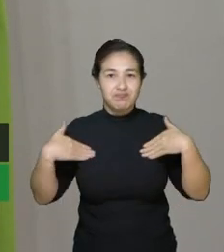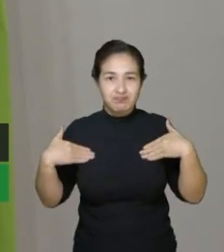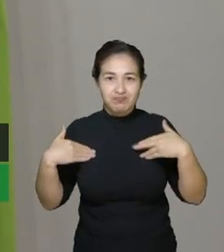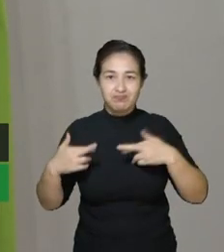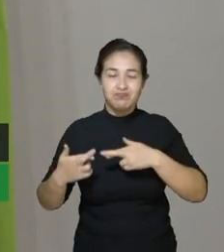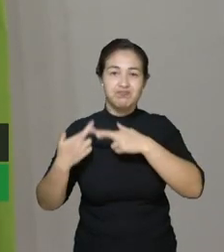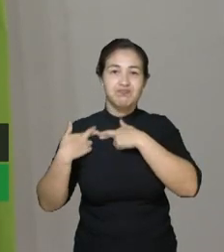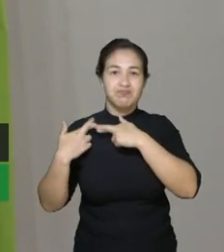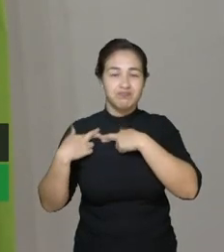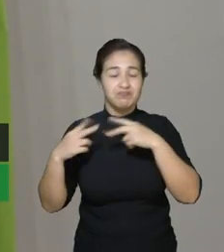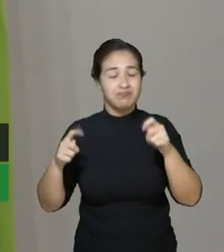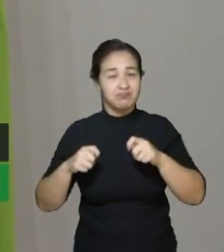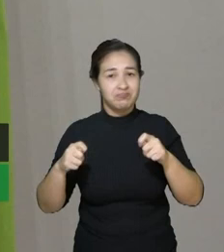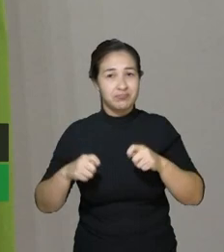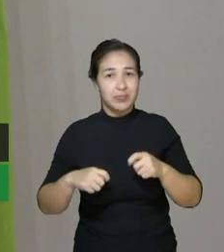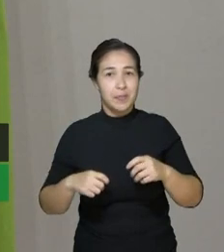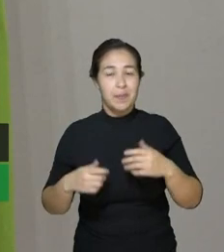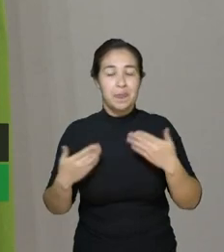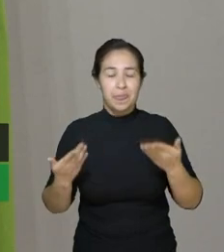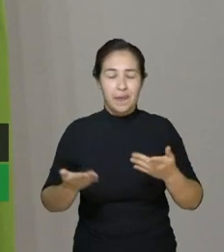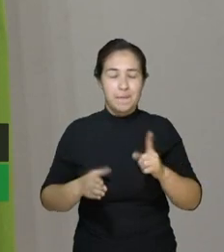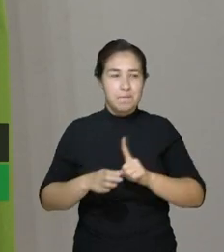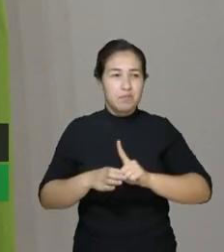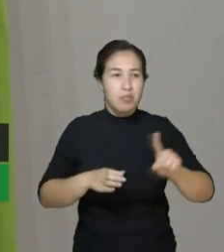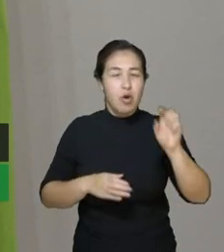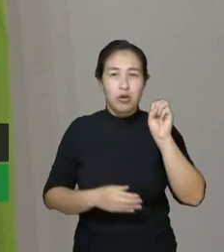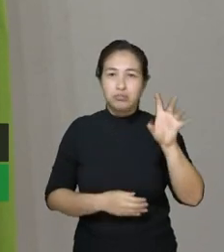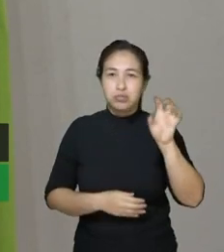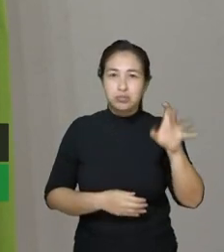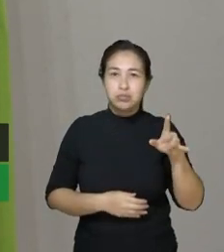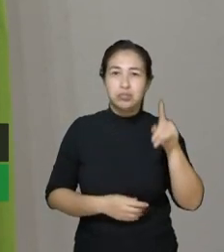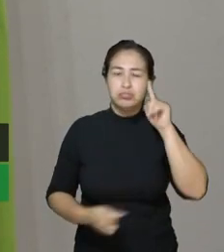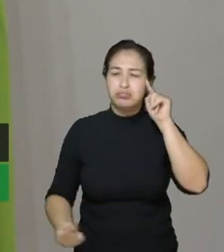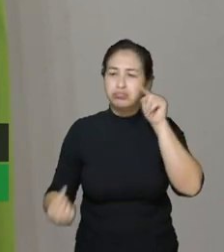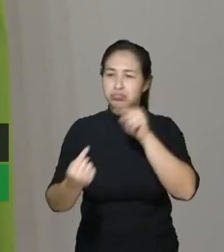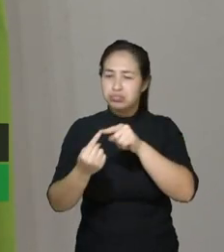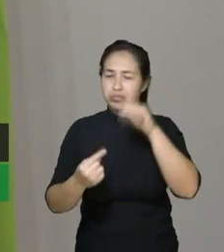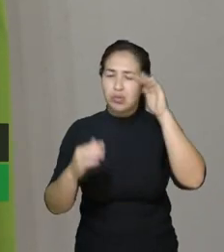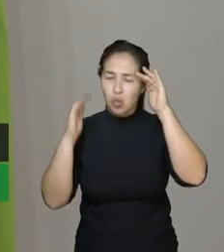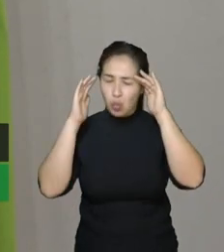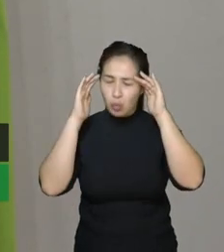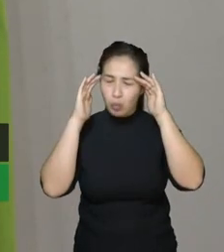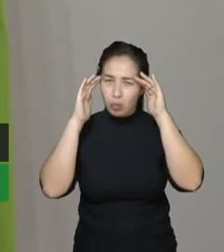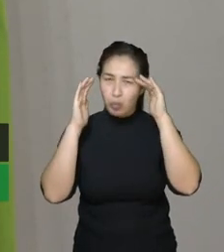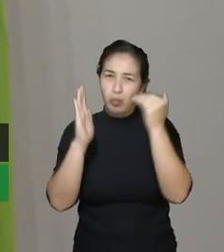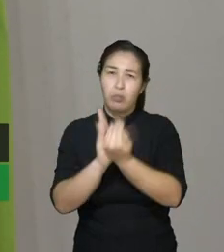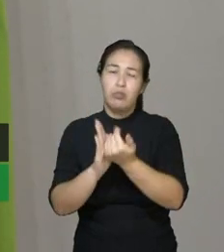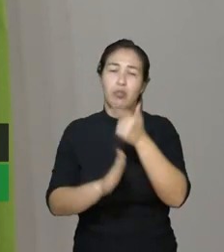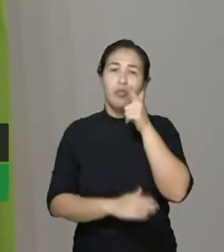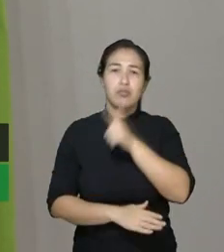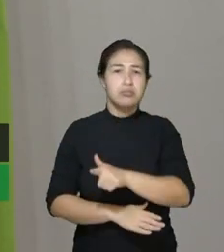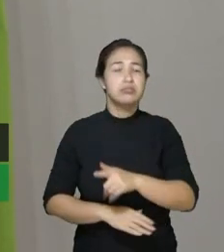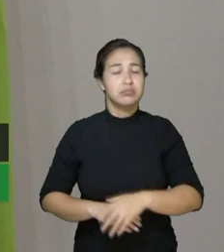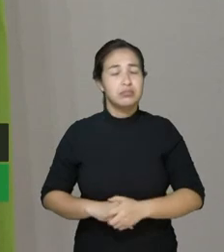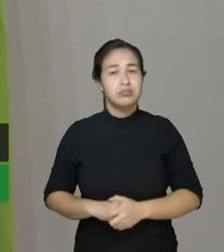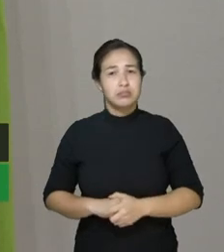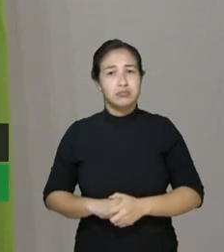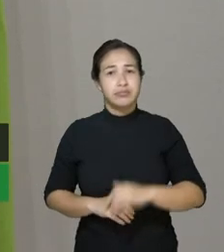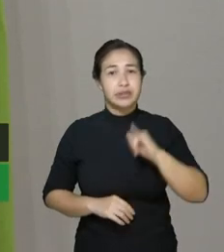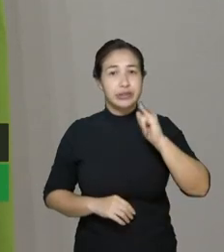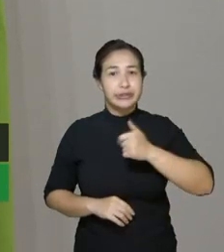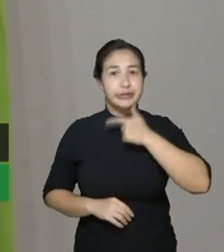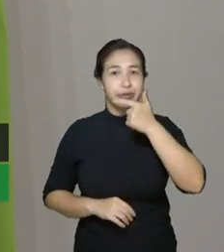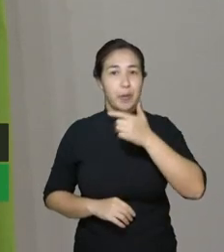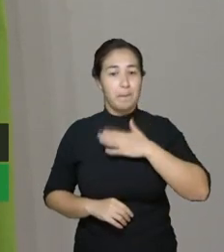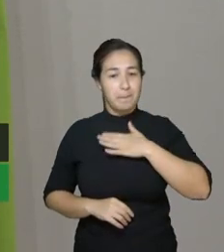Saio daqui com esse sentimento de missão cumprida, de ter feito a minha parte. Né? Deputado Gerri, que foi meu colega